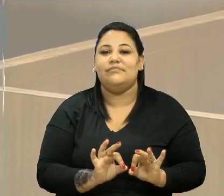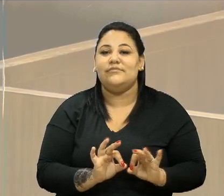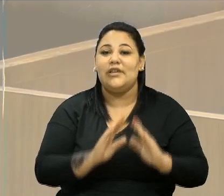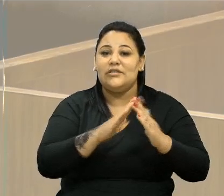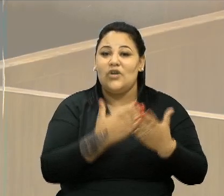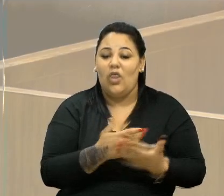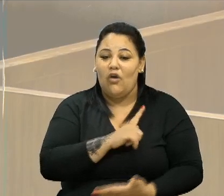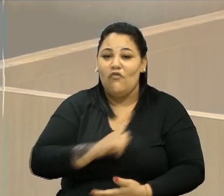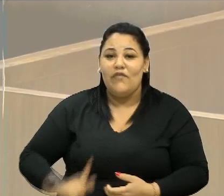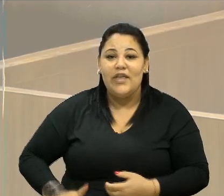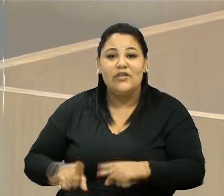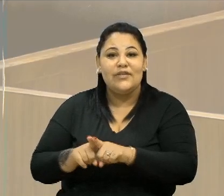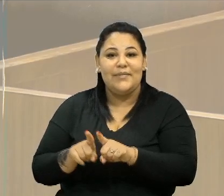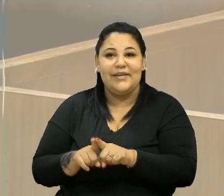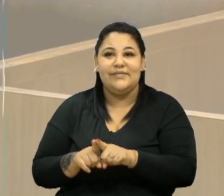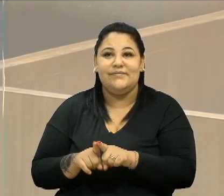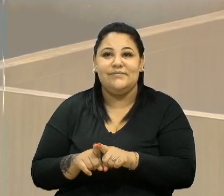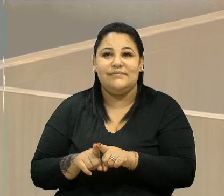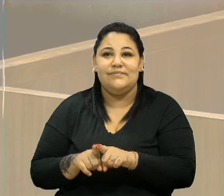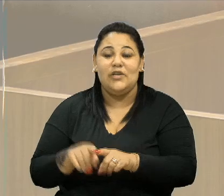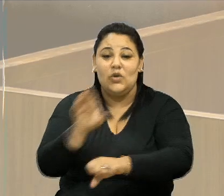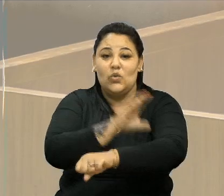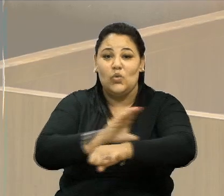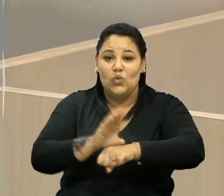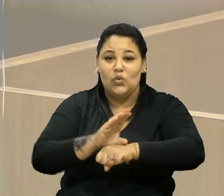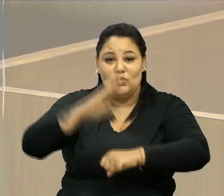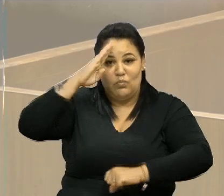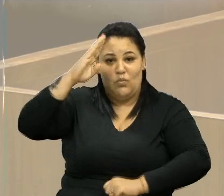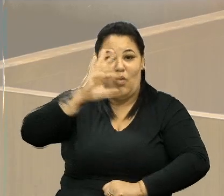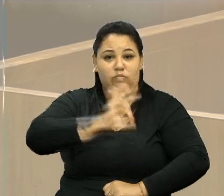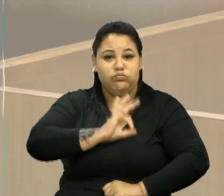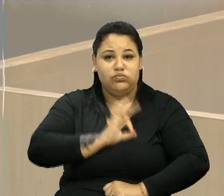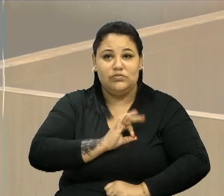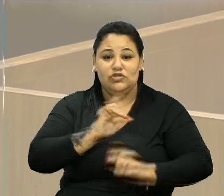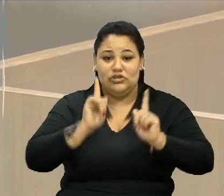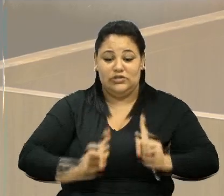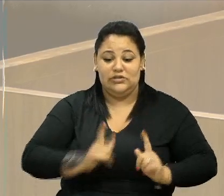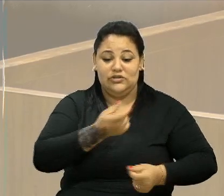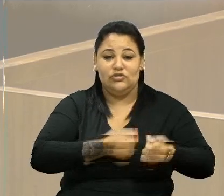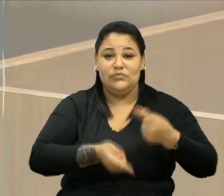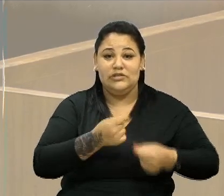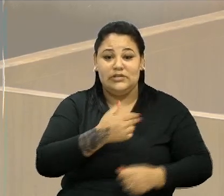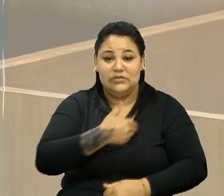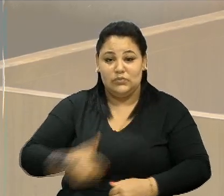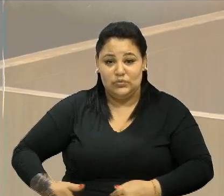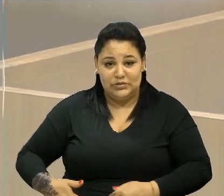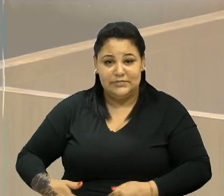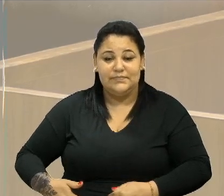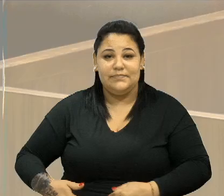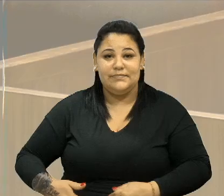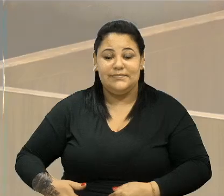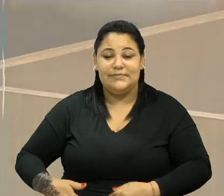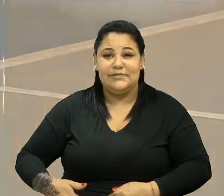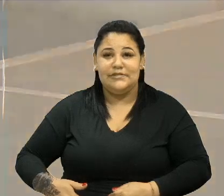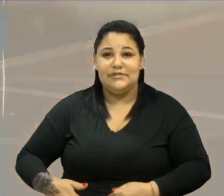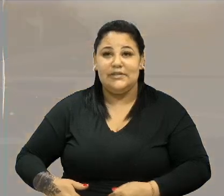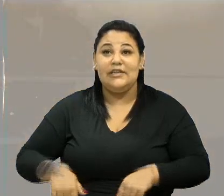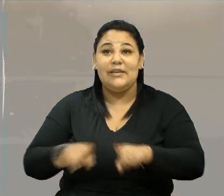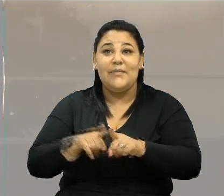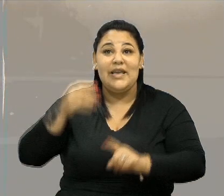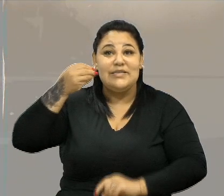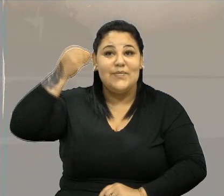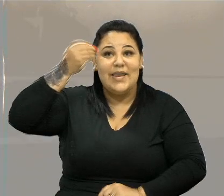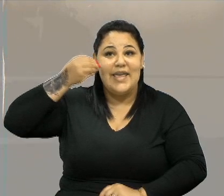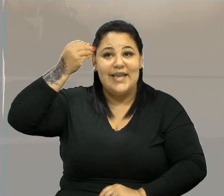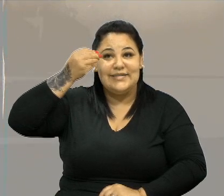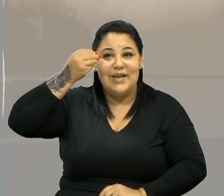governo, na curso superior de Polícia Militar, gestão e administração pública, e a experiência